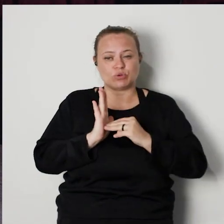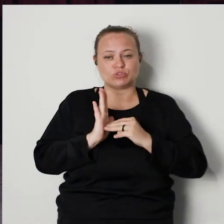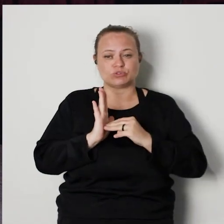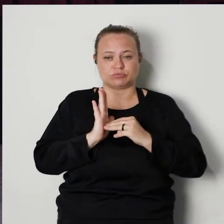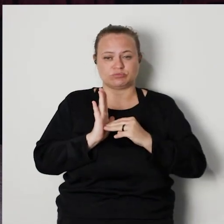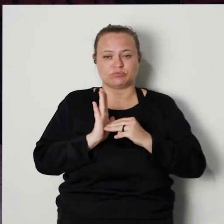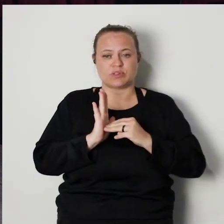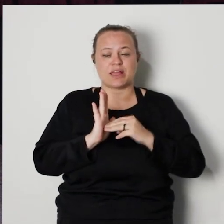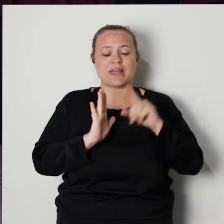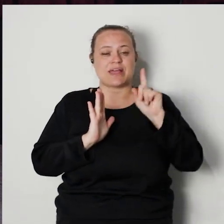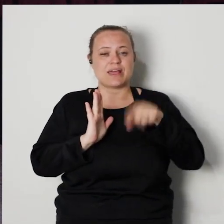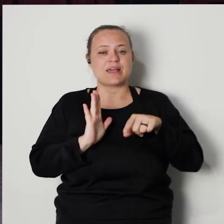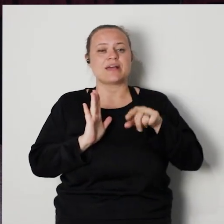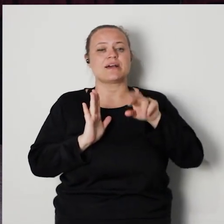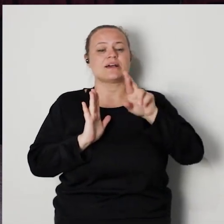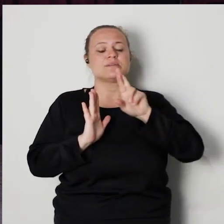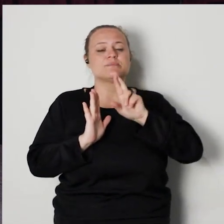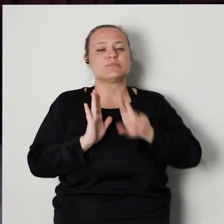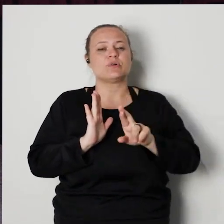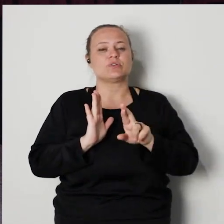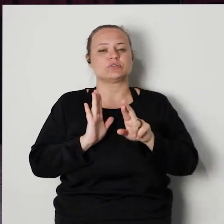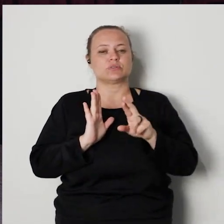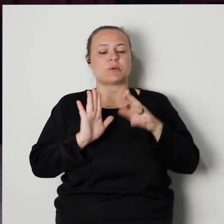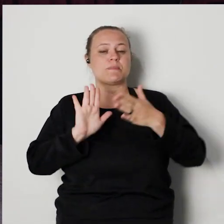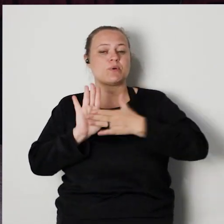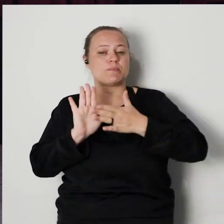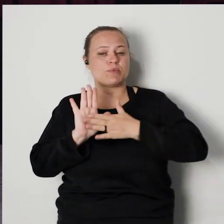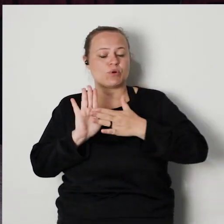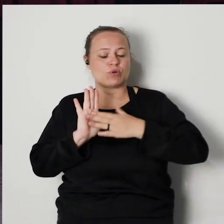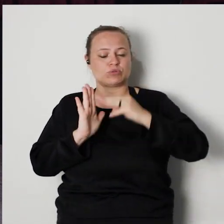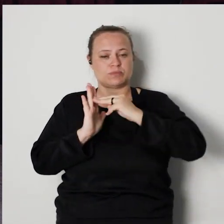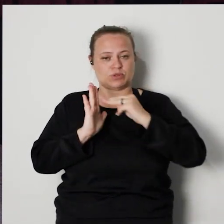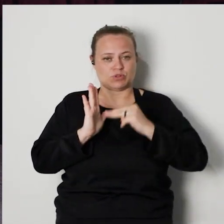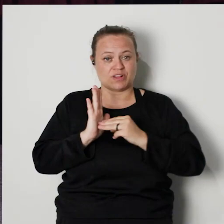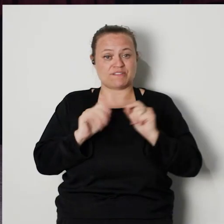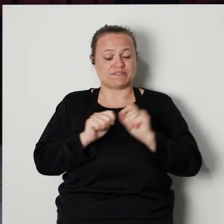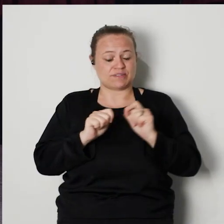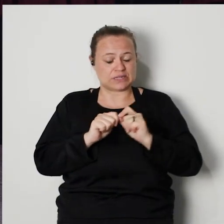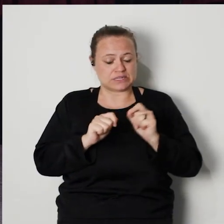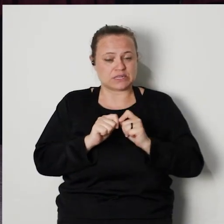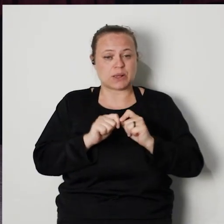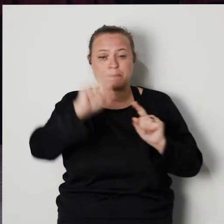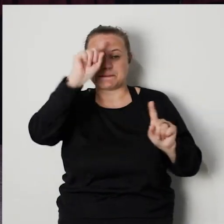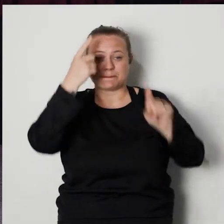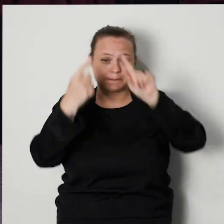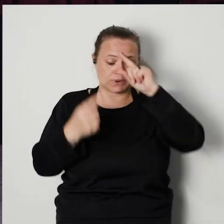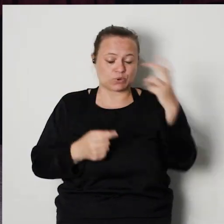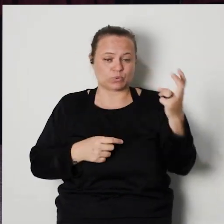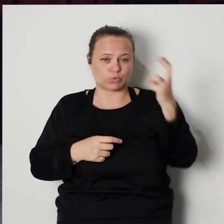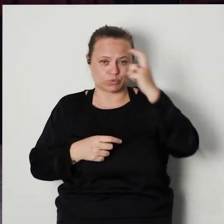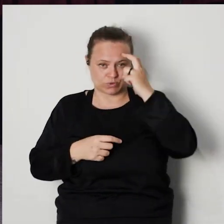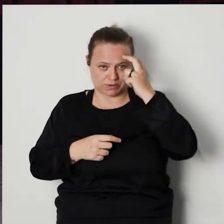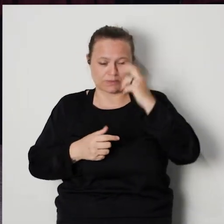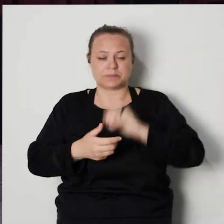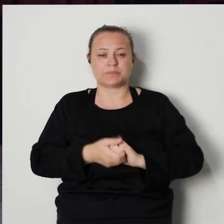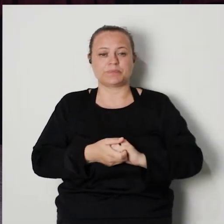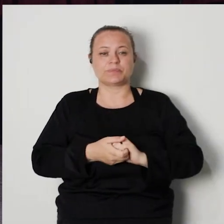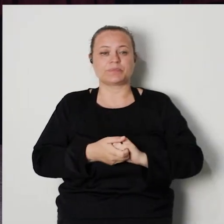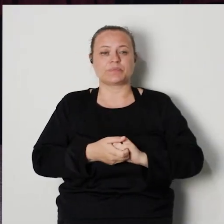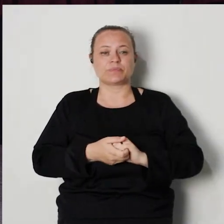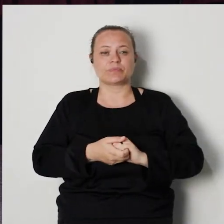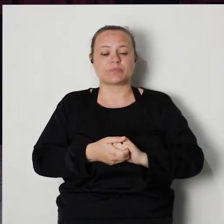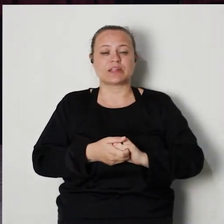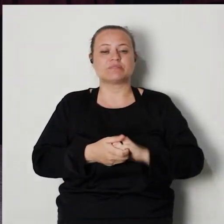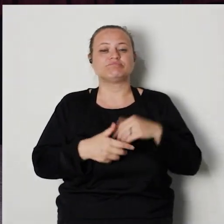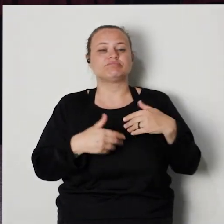um livro de orientação, que é a proposta metodológica também, que a gente trouxe aqui, que está aqui, ó. Esse é resultado do projeto,